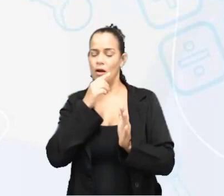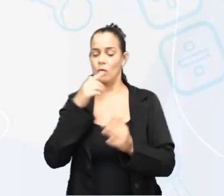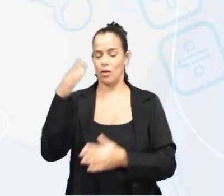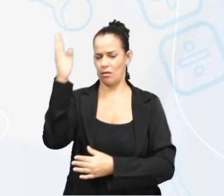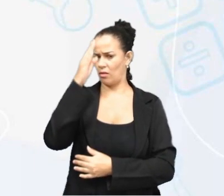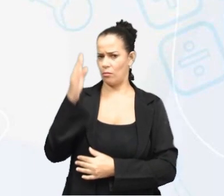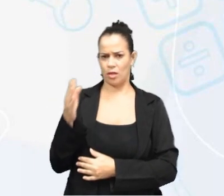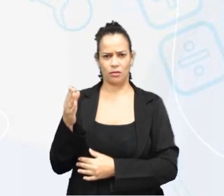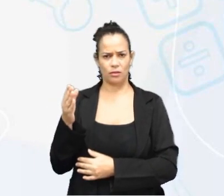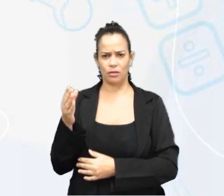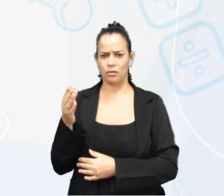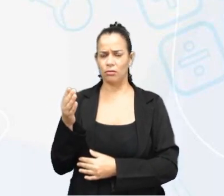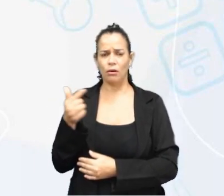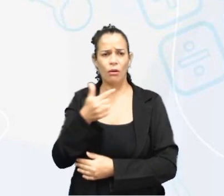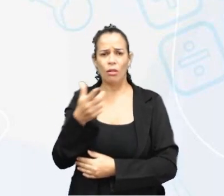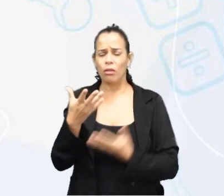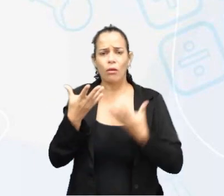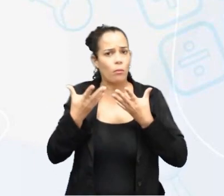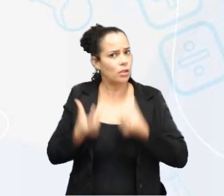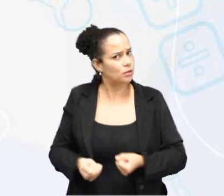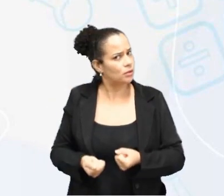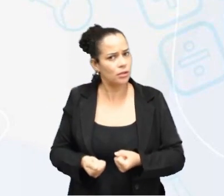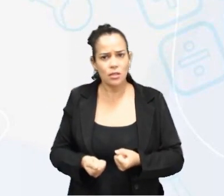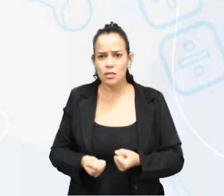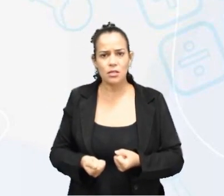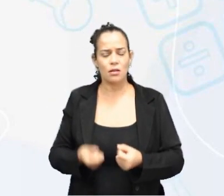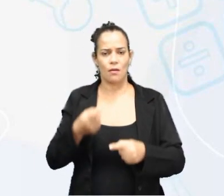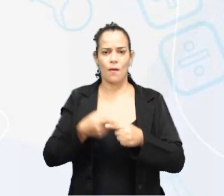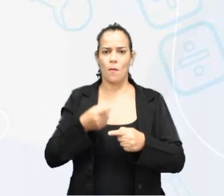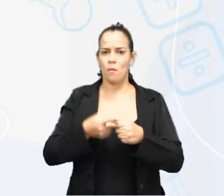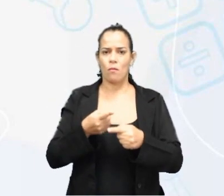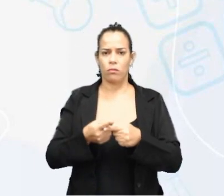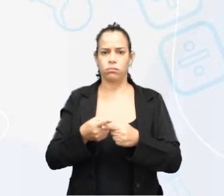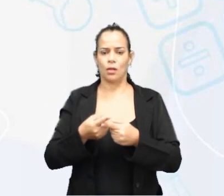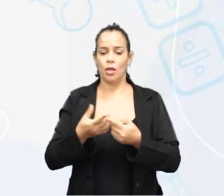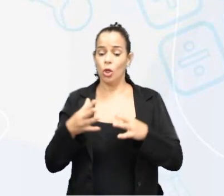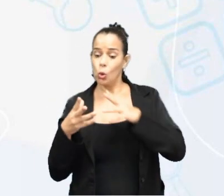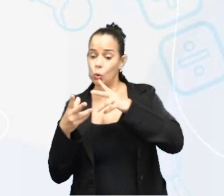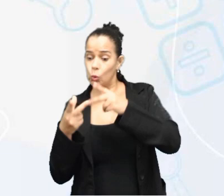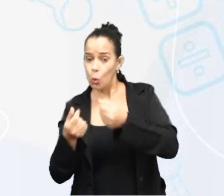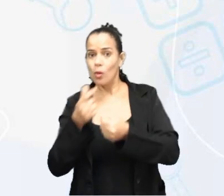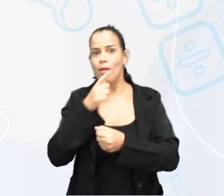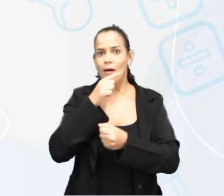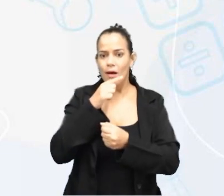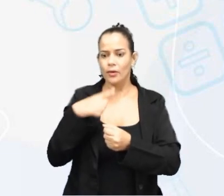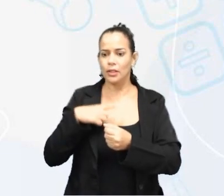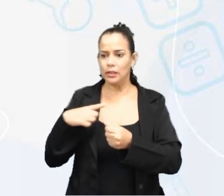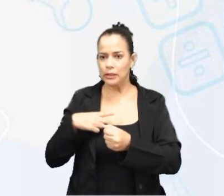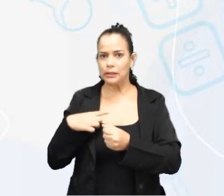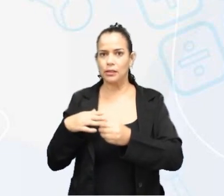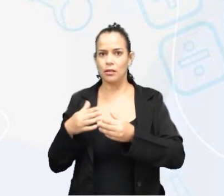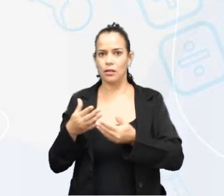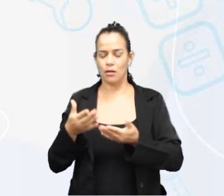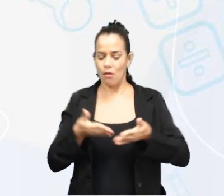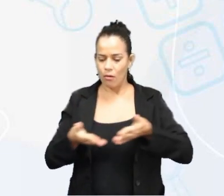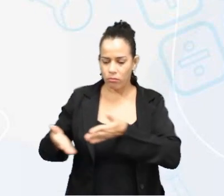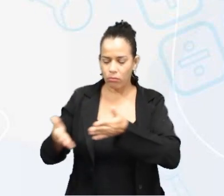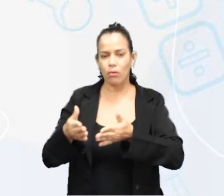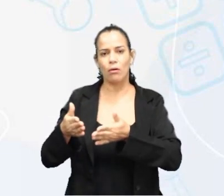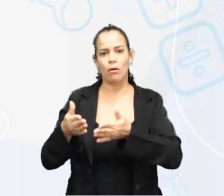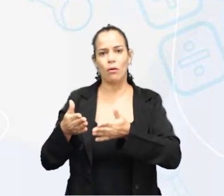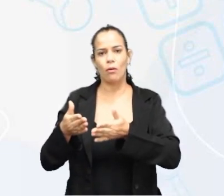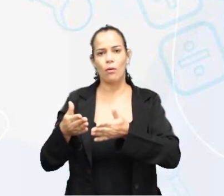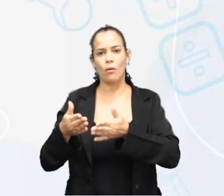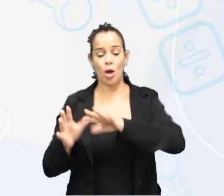inaceitável. De toda a água de superfície que existe no planeta, em lagos e rios, o Brasil